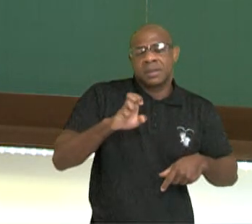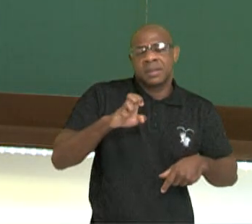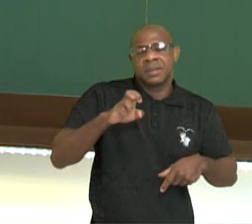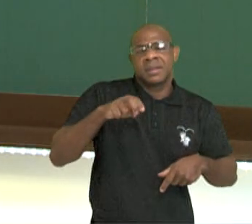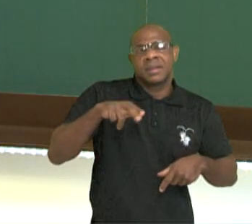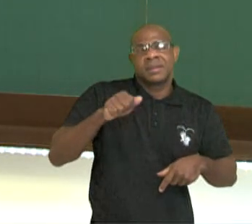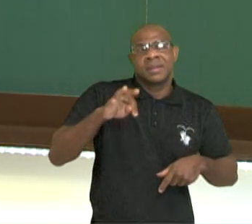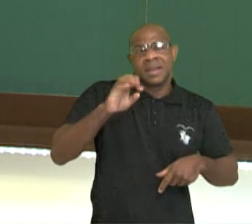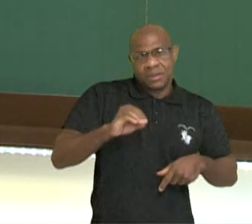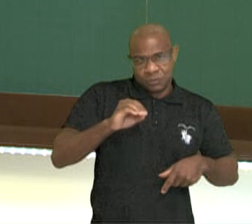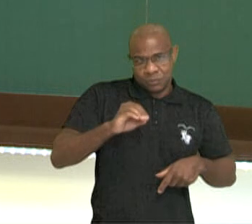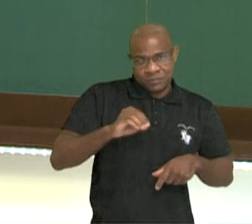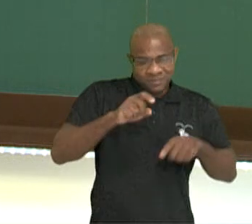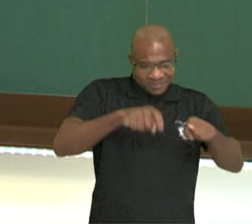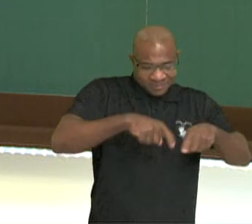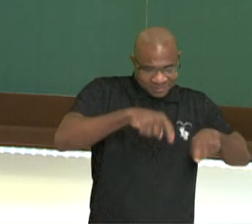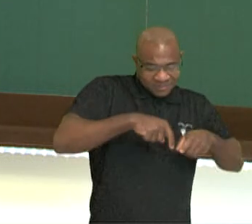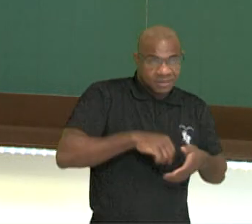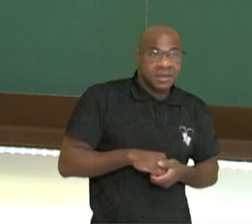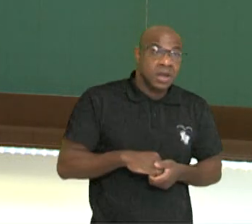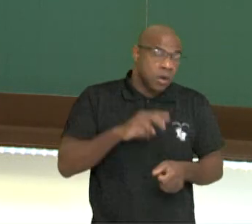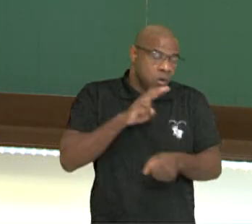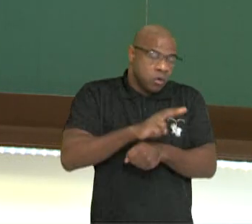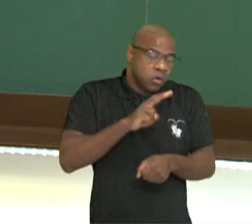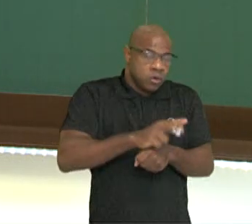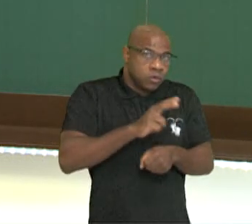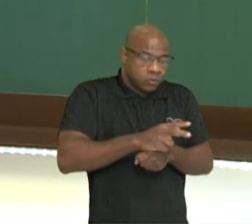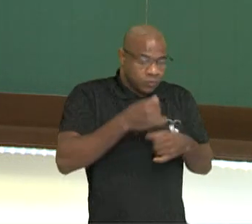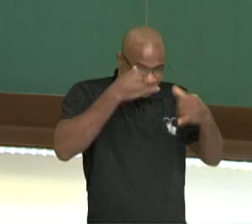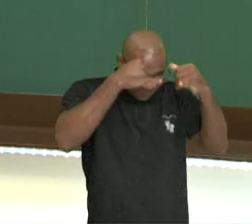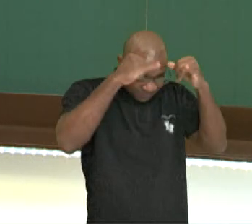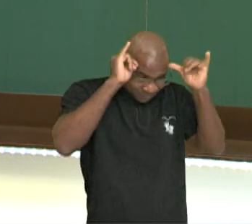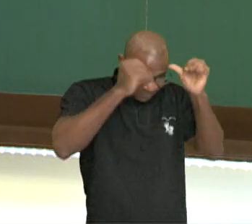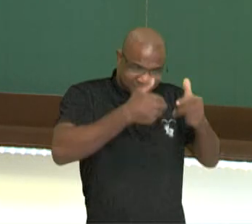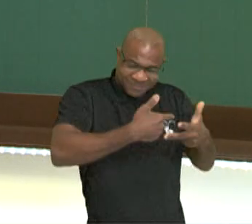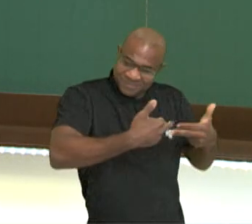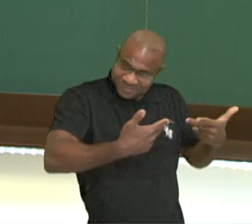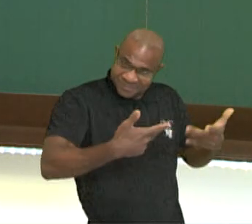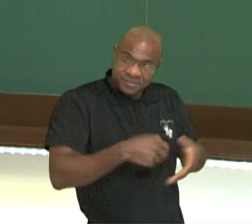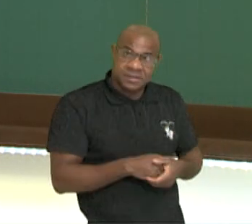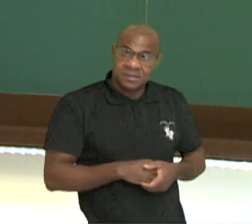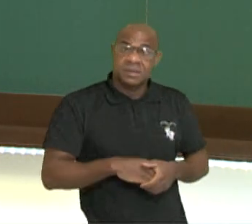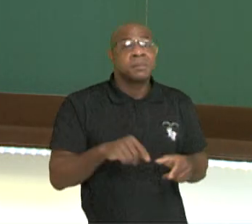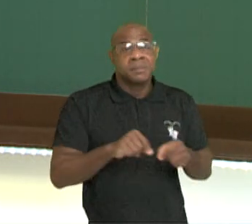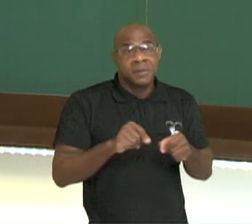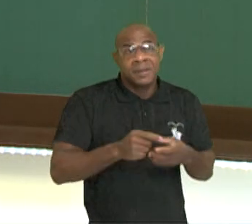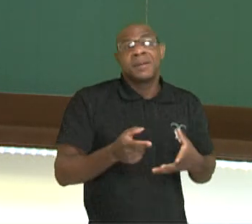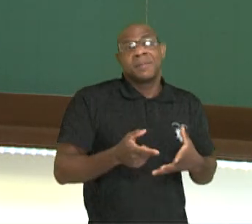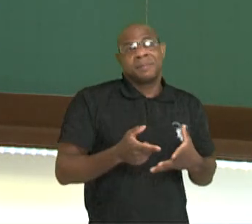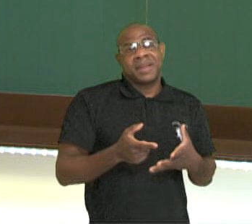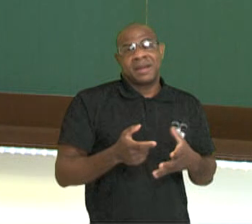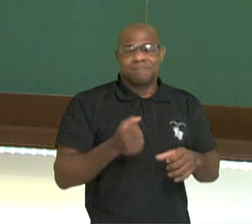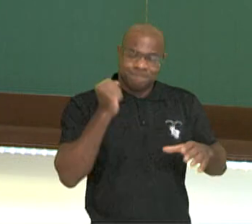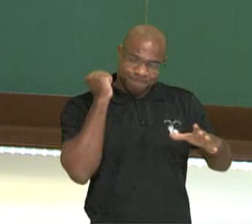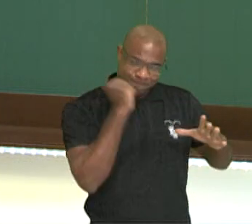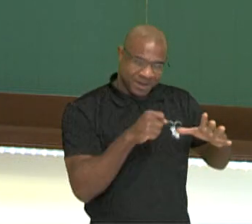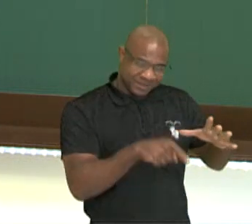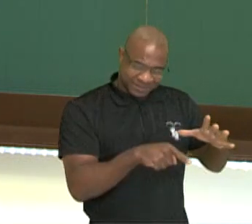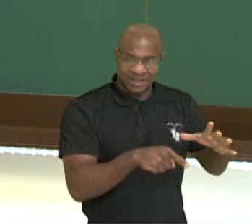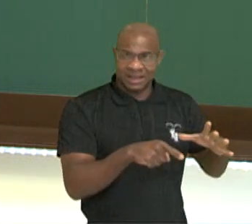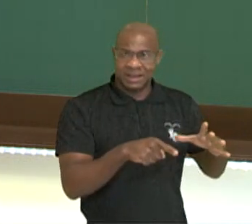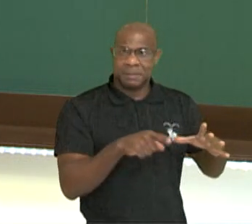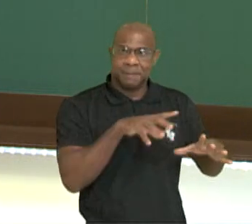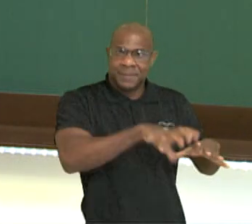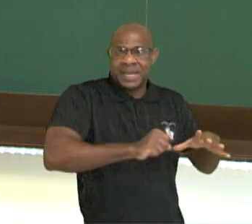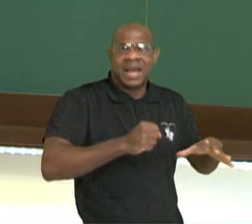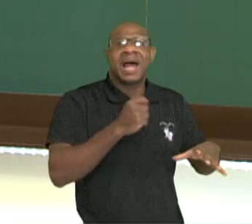coincidência. Falamos da criação de gado, tanto para a retirada da carne, ou seja, do corte, como a